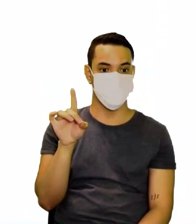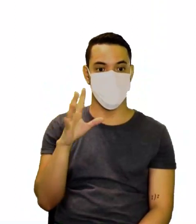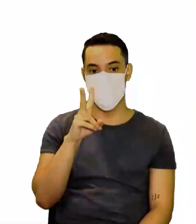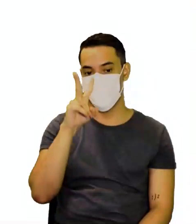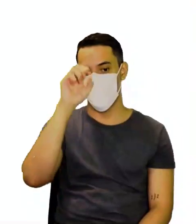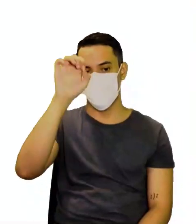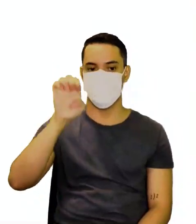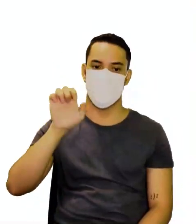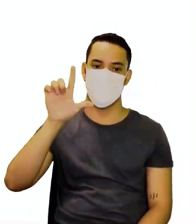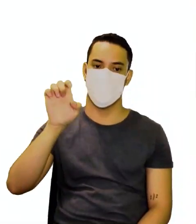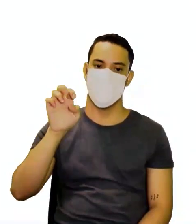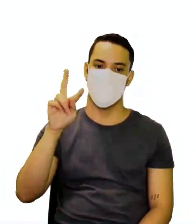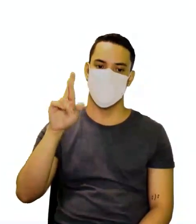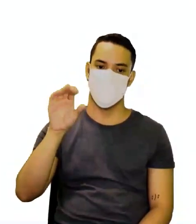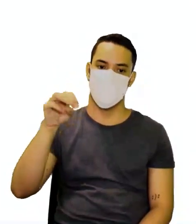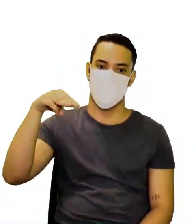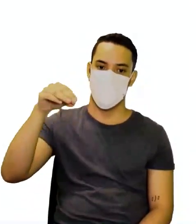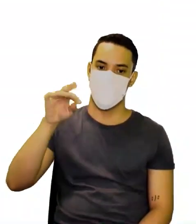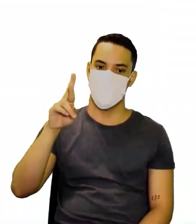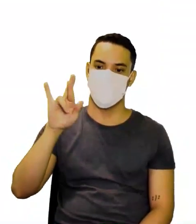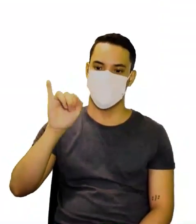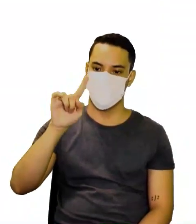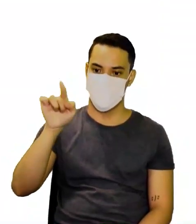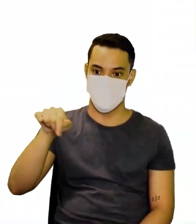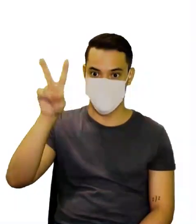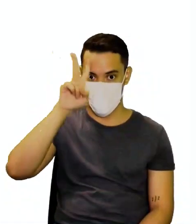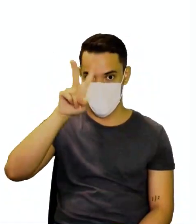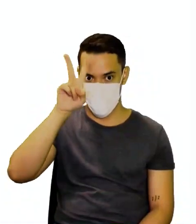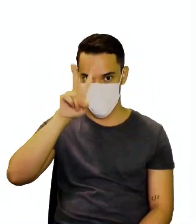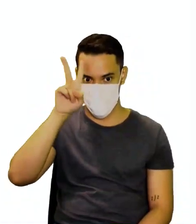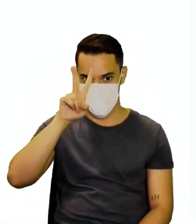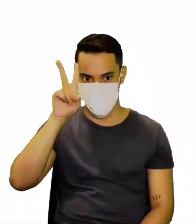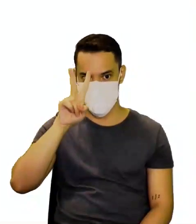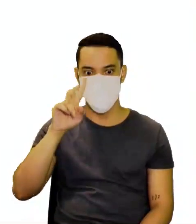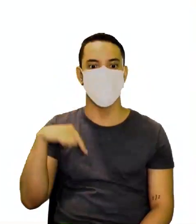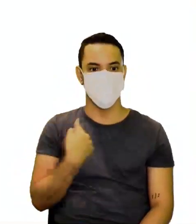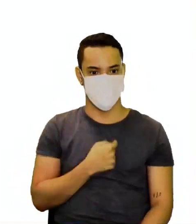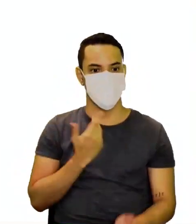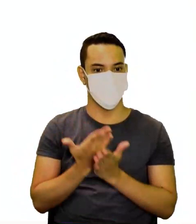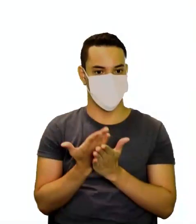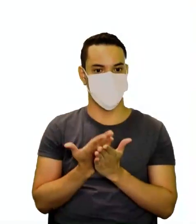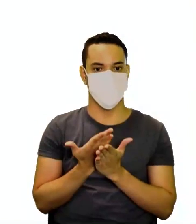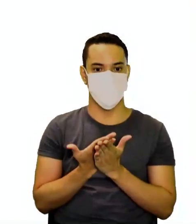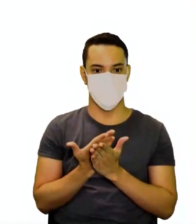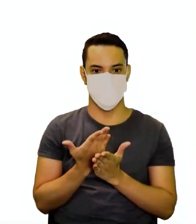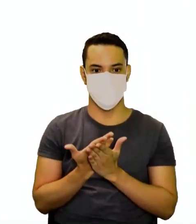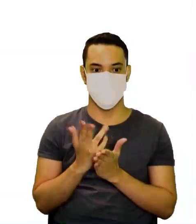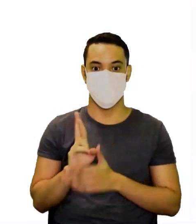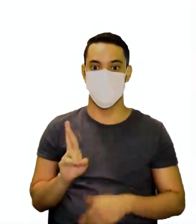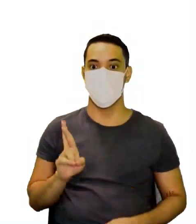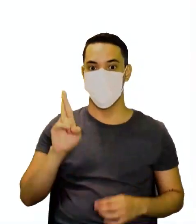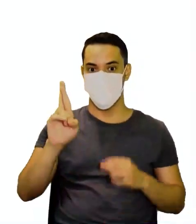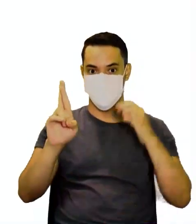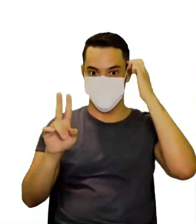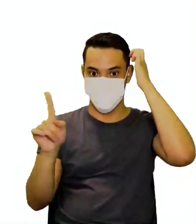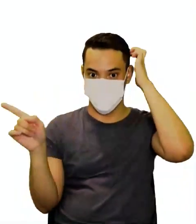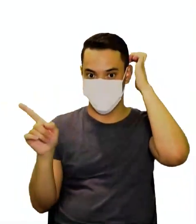Força eletromotriz. Lembra, pessoal, olha só. Força eletromotriz, representada aqui,